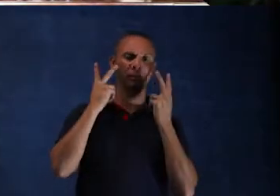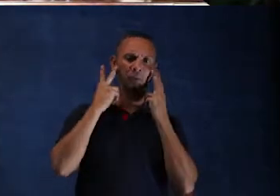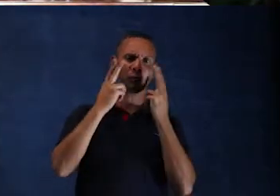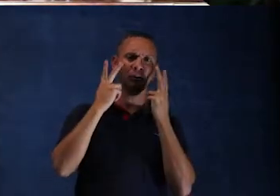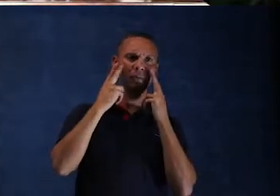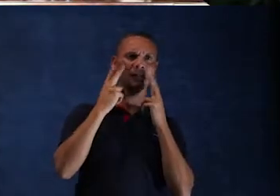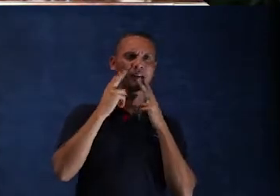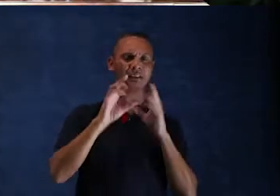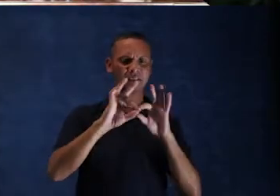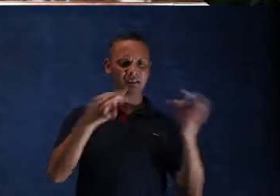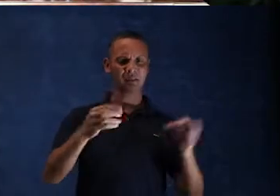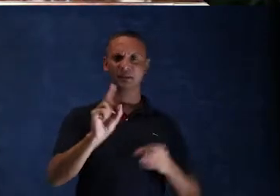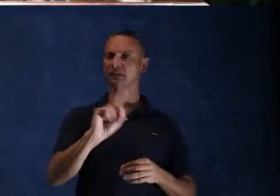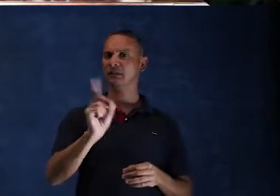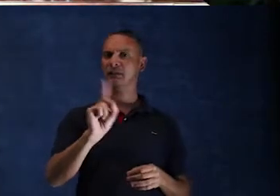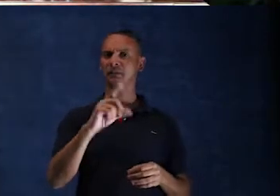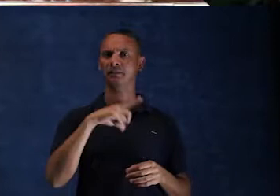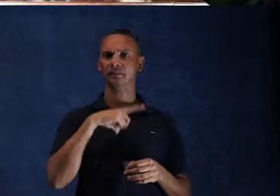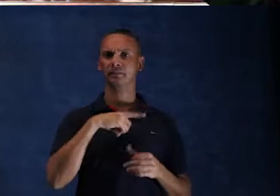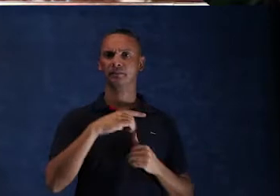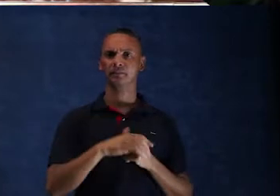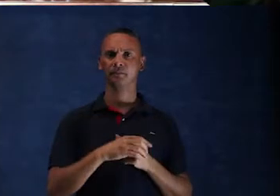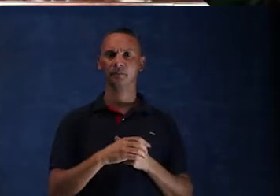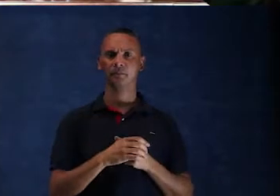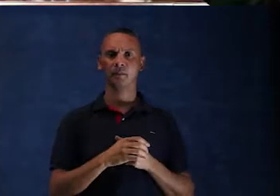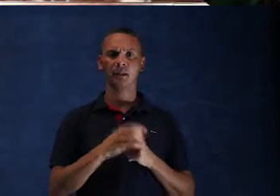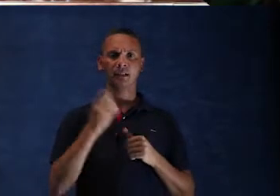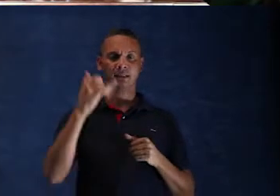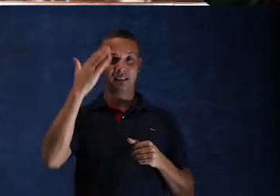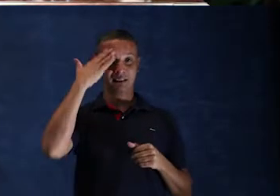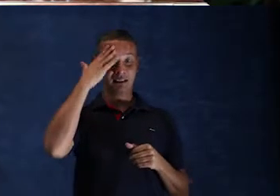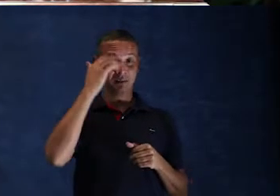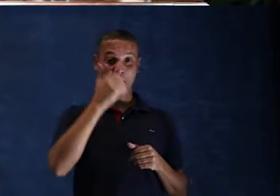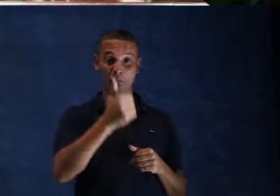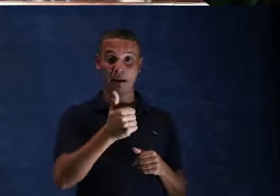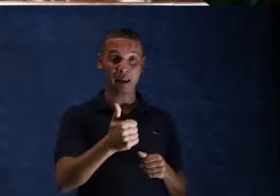não é tão simples assim. Né? Mas, se eu entendi bem,